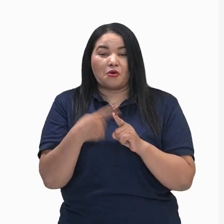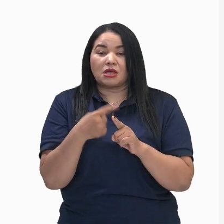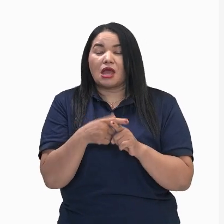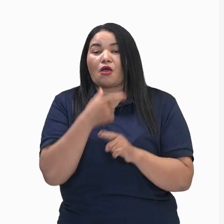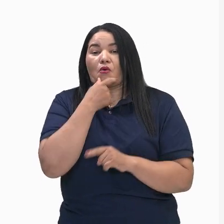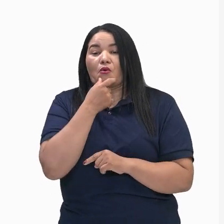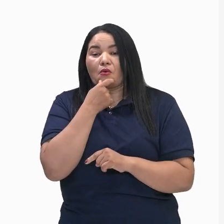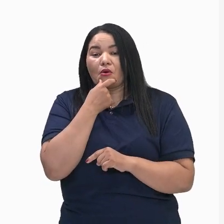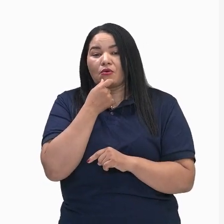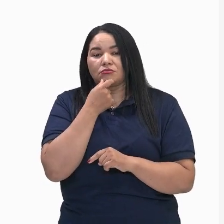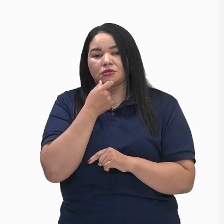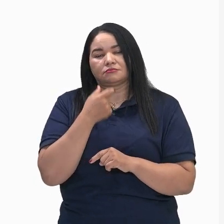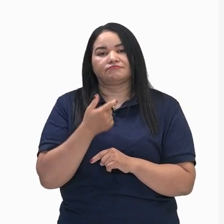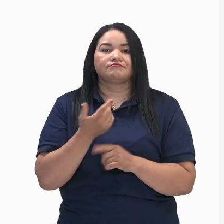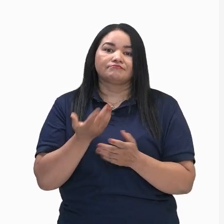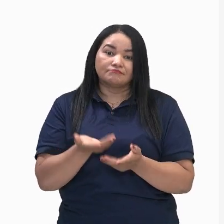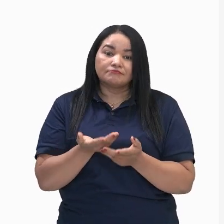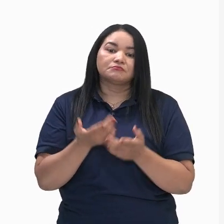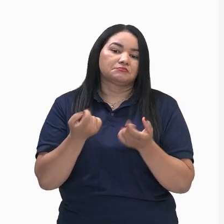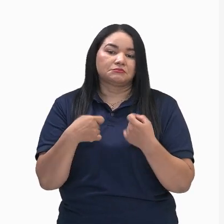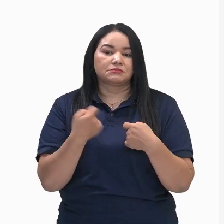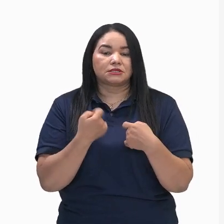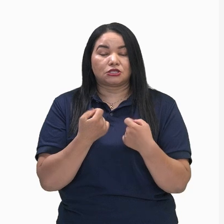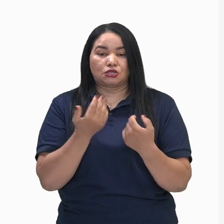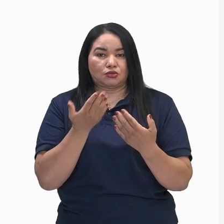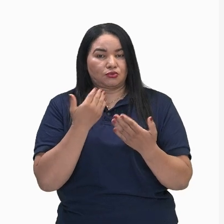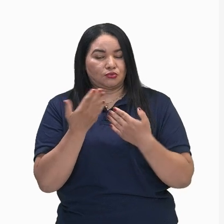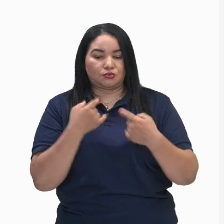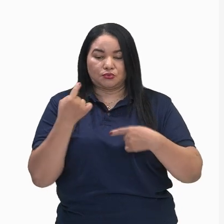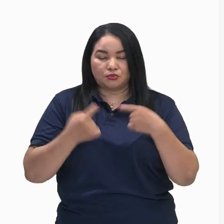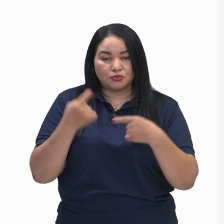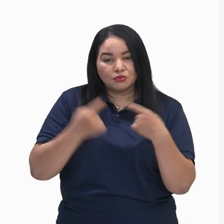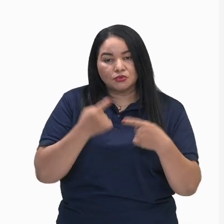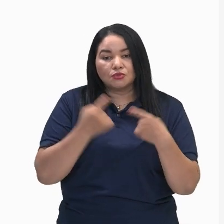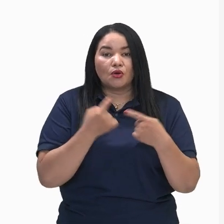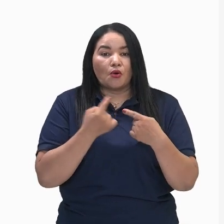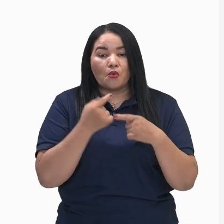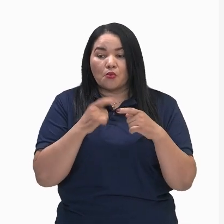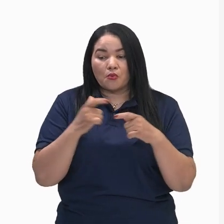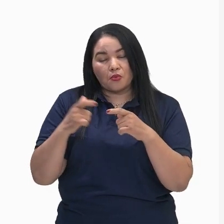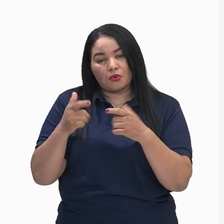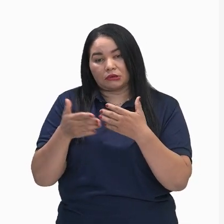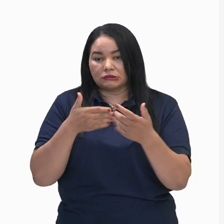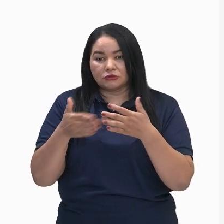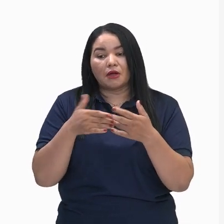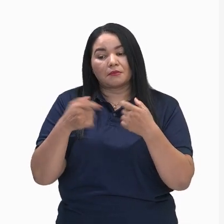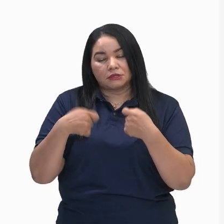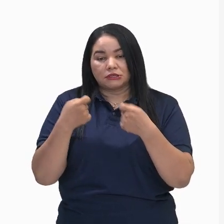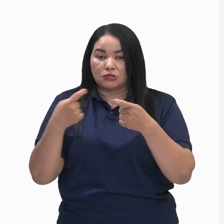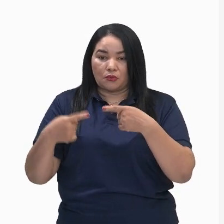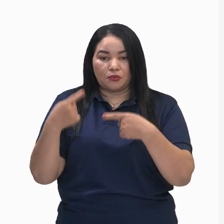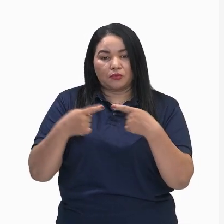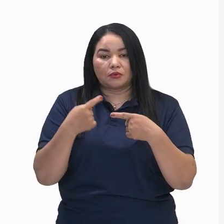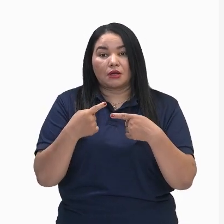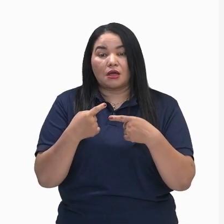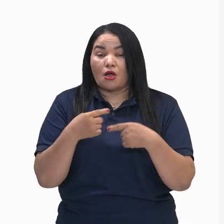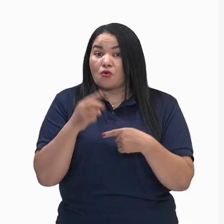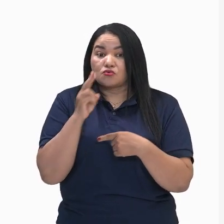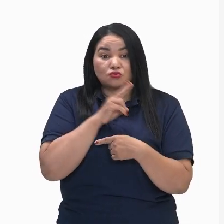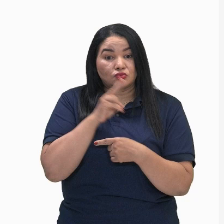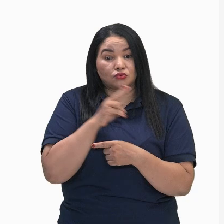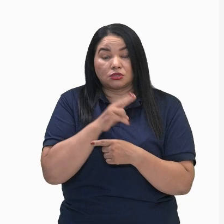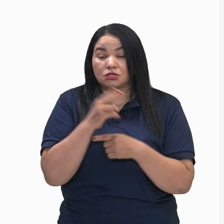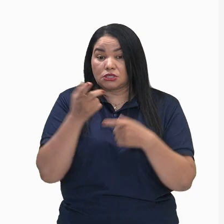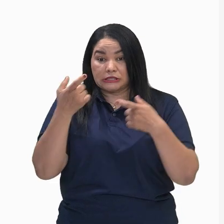extremamente necessária a discussão desse assunto em todos os lugares. É urgente a necessidade